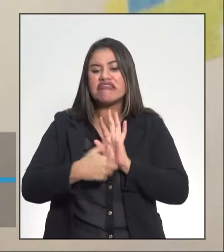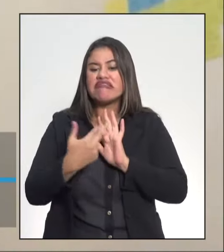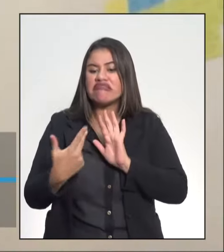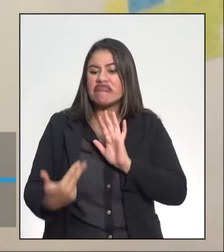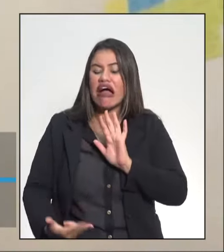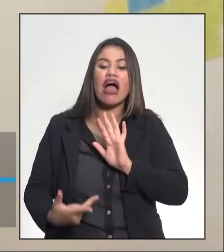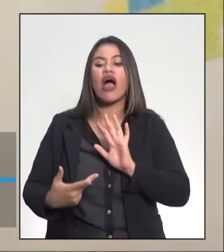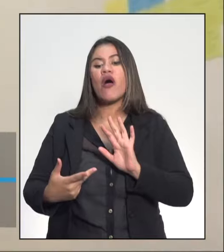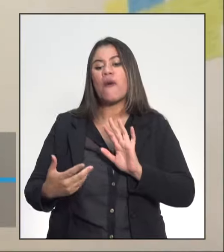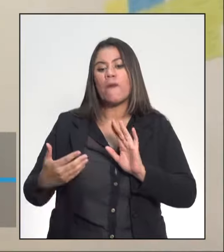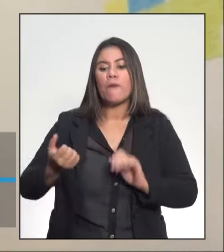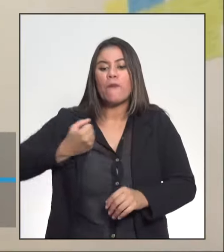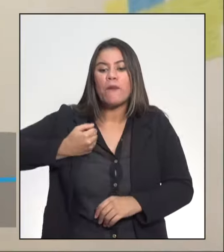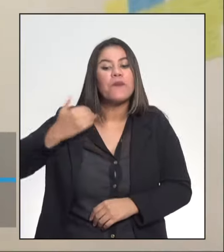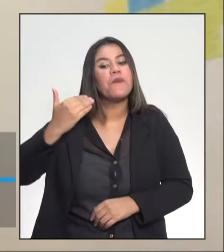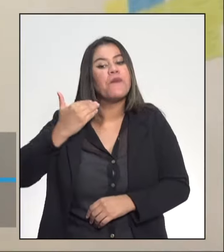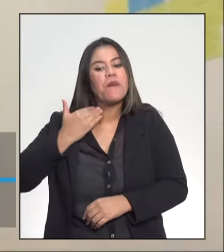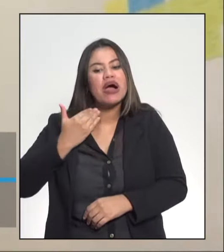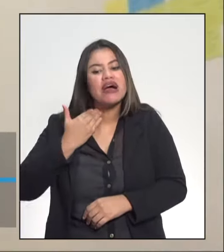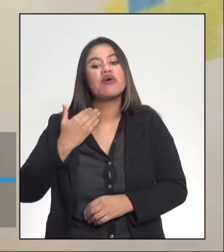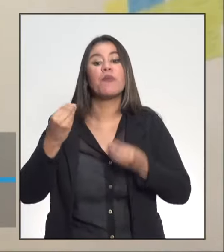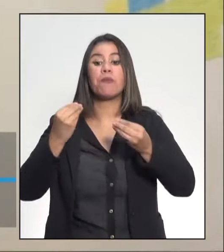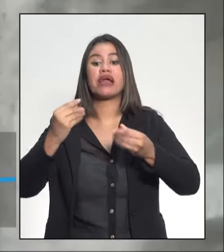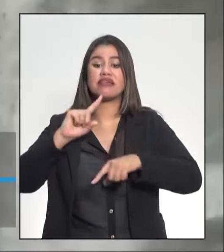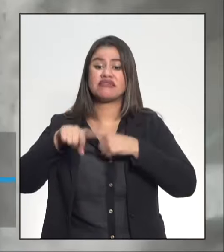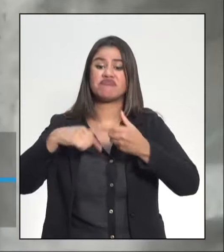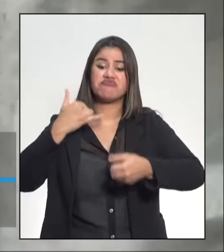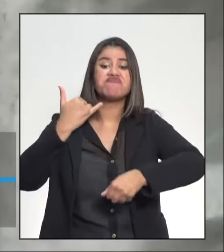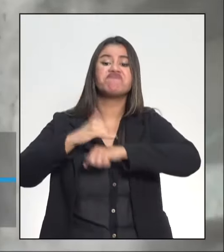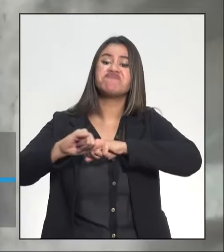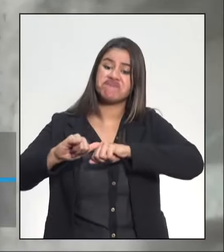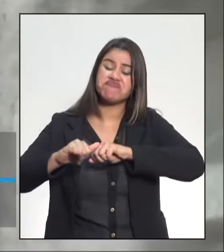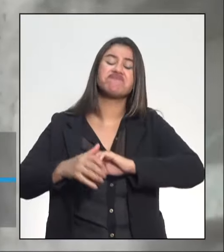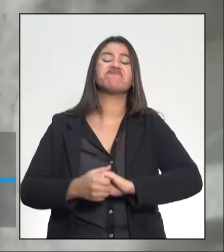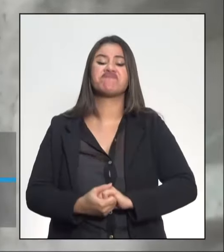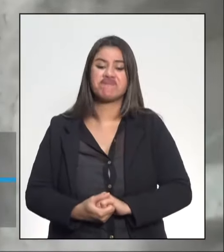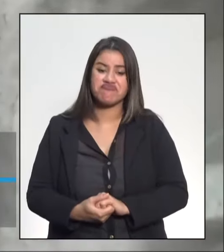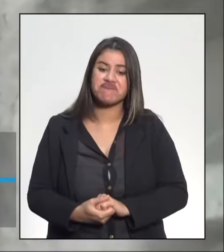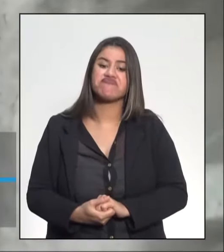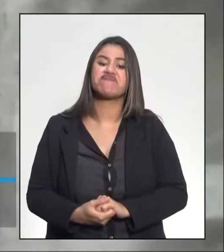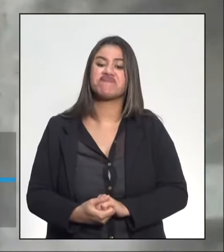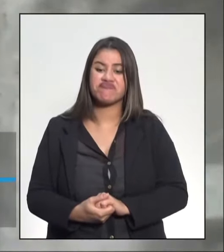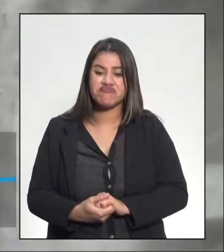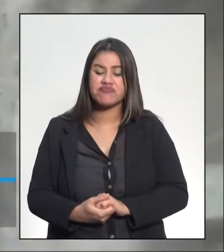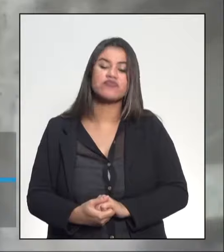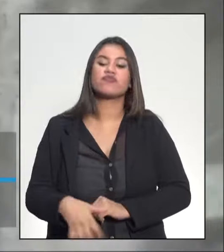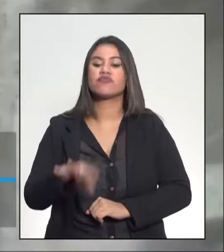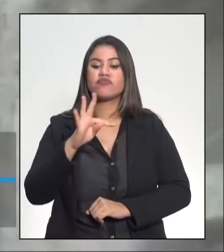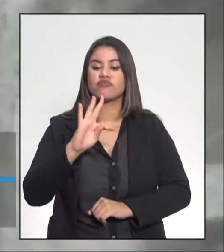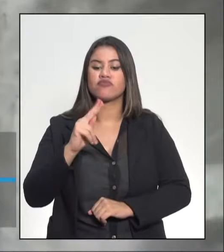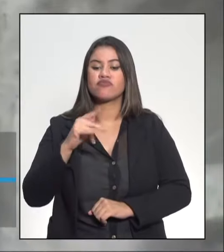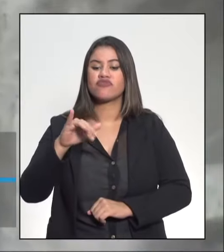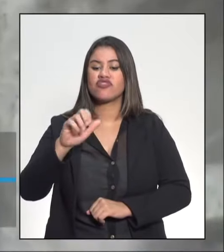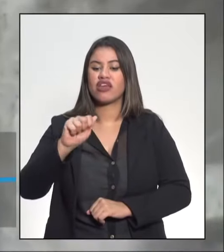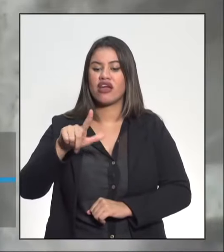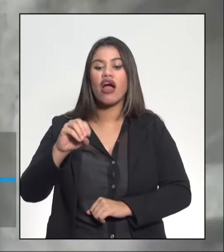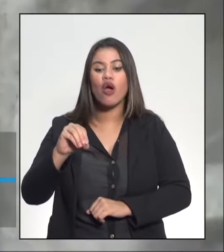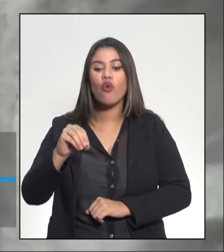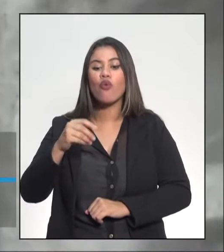conta de banco? Não é verdade? Eu mesmo. Pode falar. O Thiago falou que